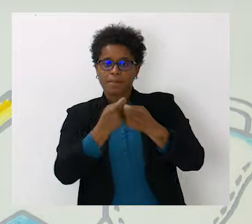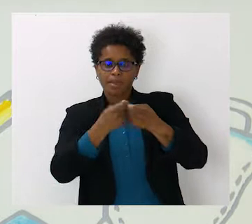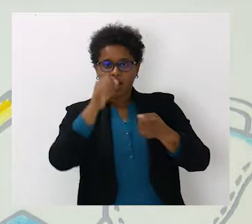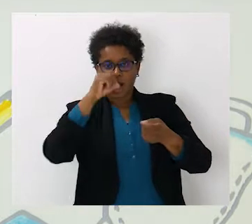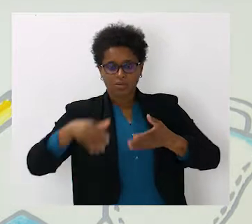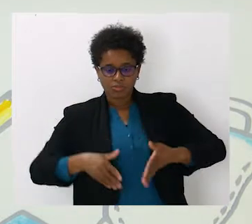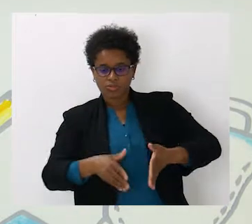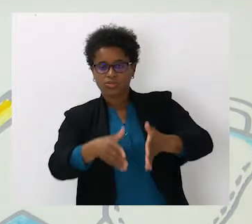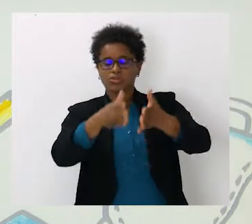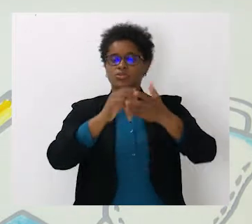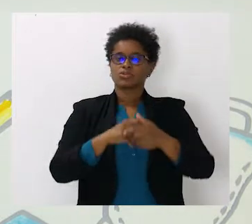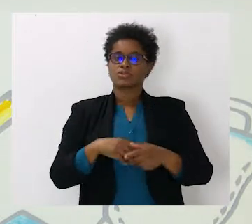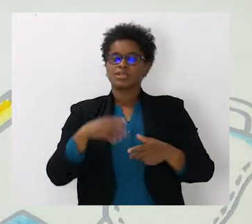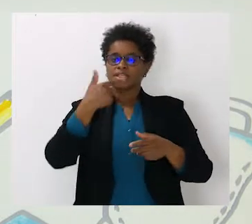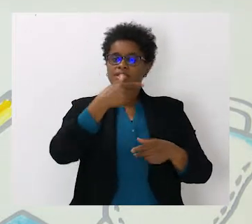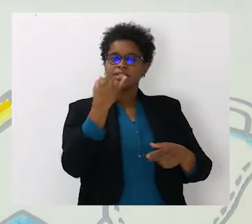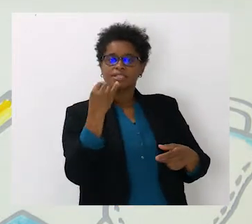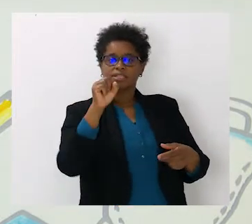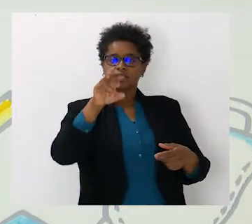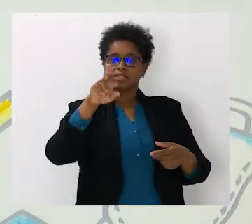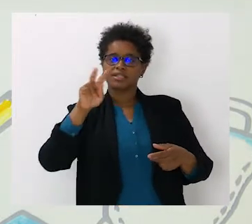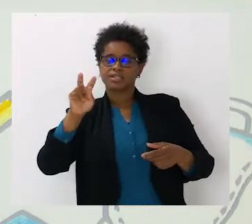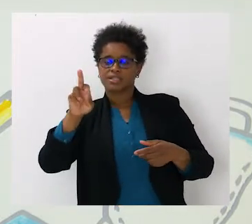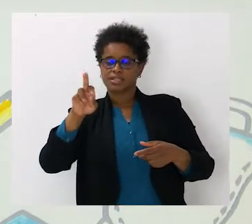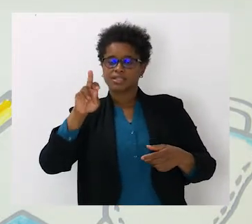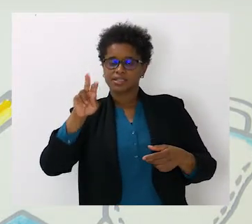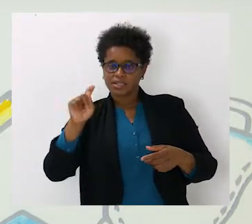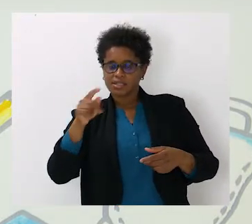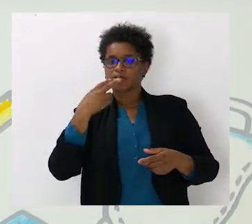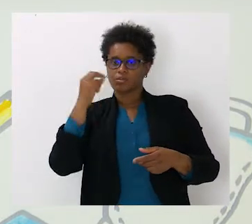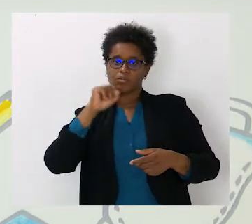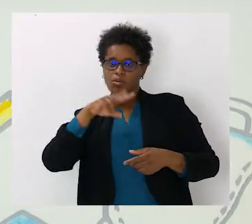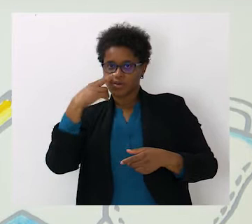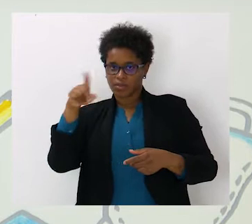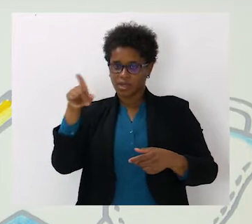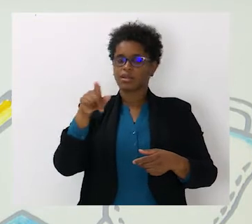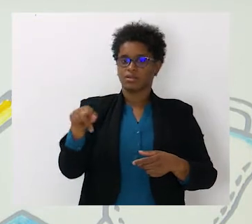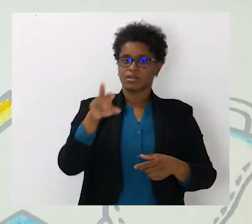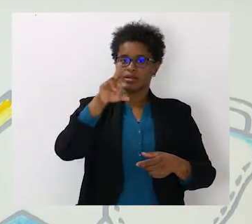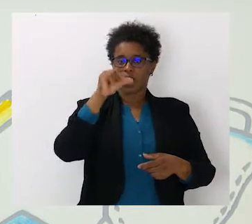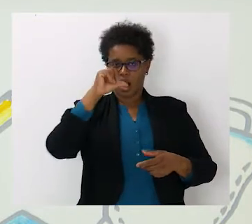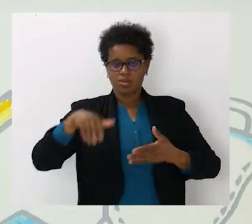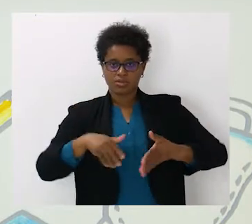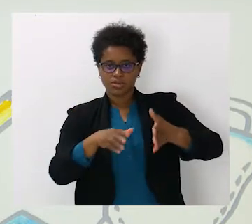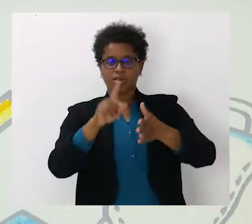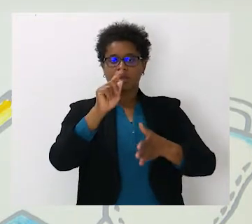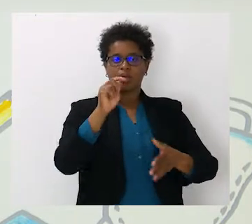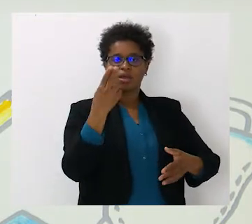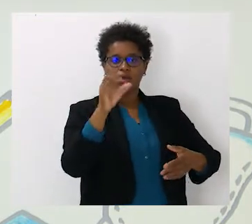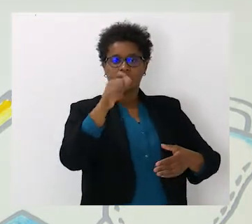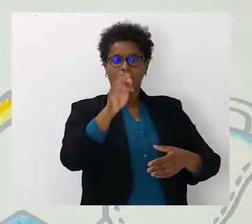dos rios Tigre, podem ver ali, e do rio